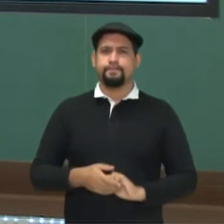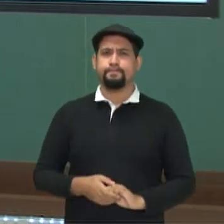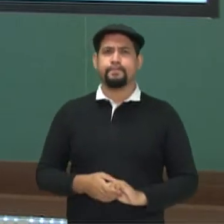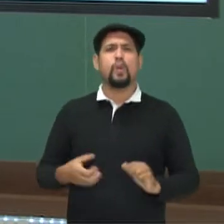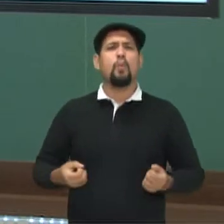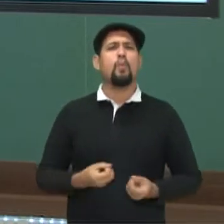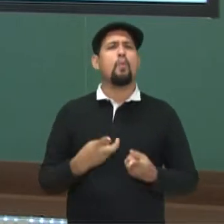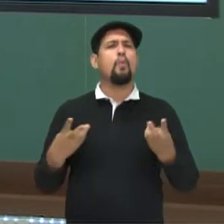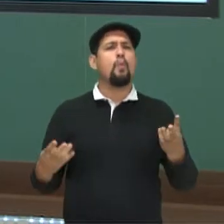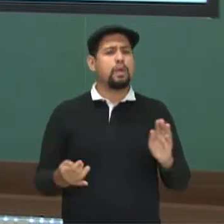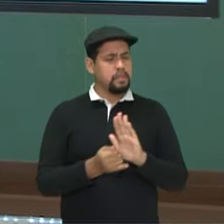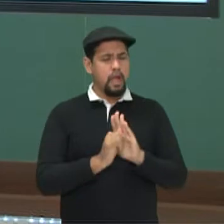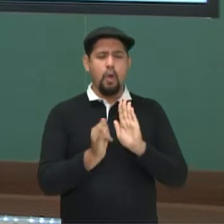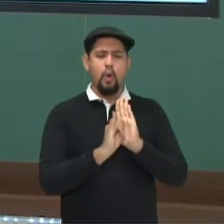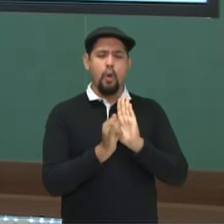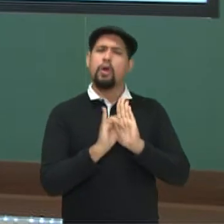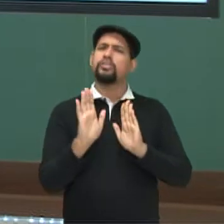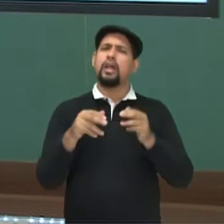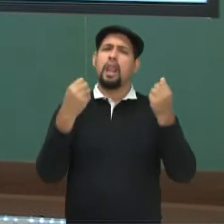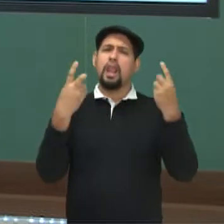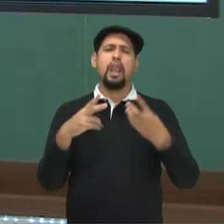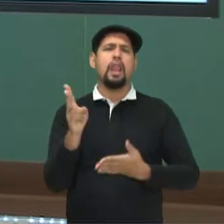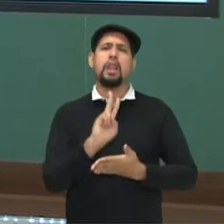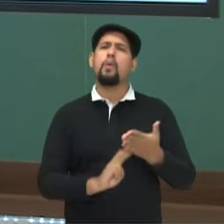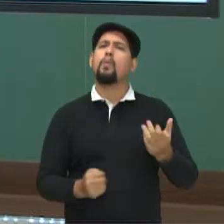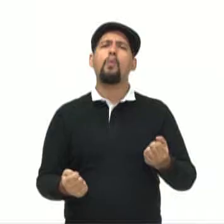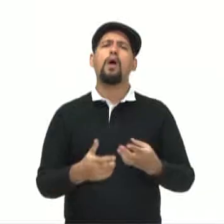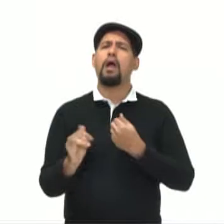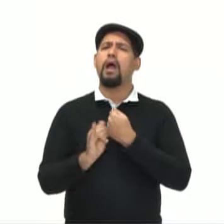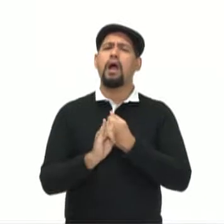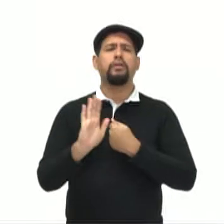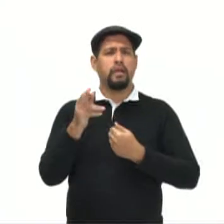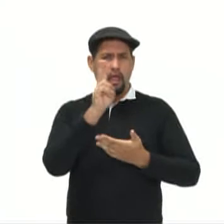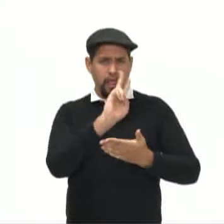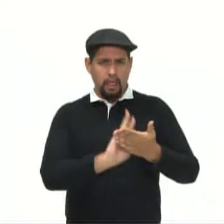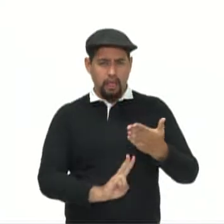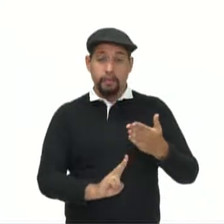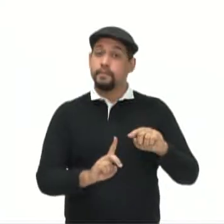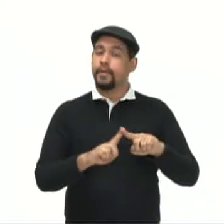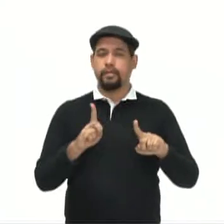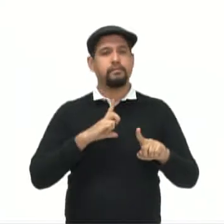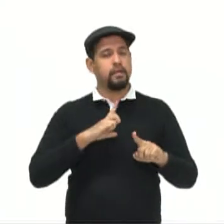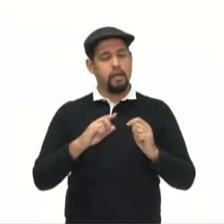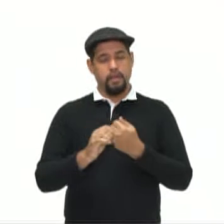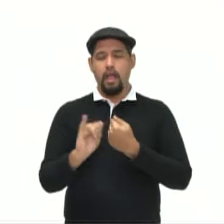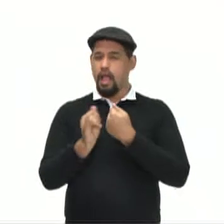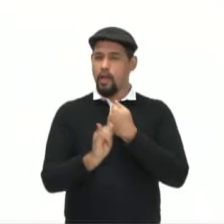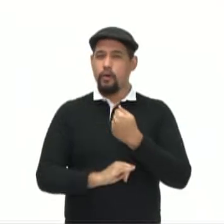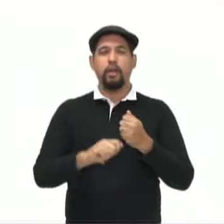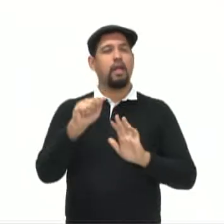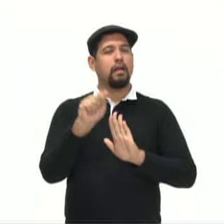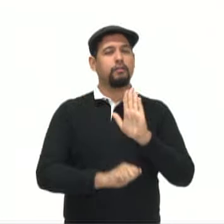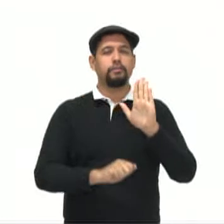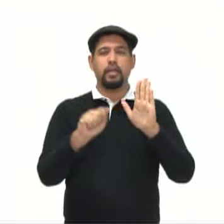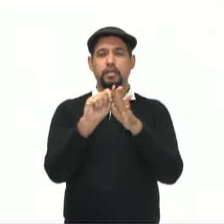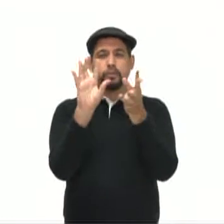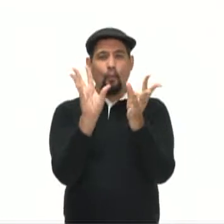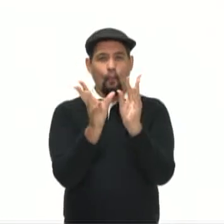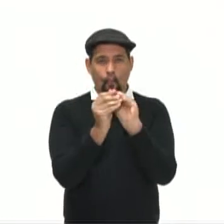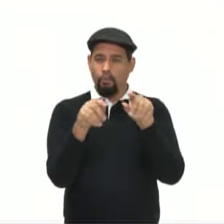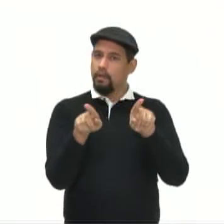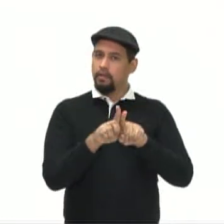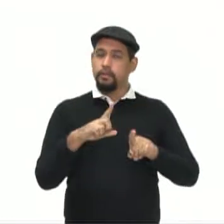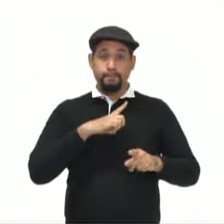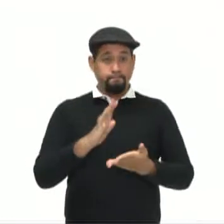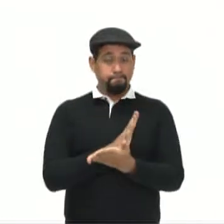Quantas crônicas você já leu? Acredito que algumas. Sabendo que a crônica é um texto curto e leve, com alguma